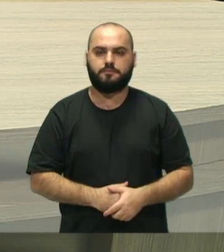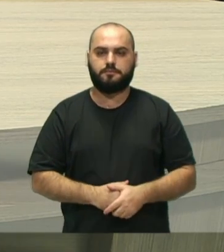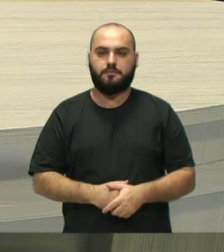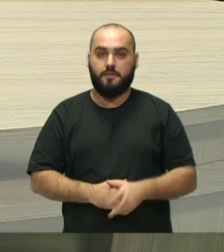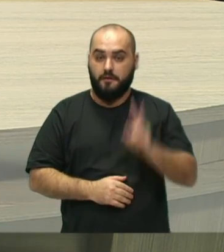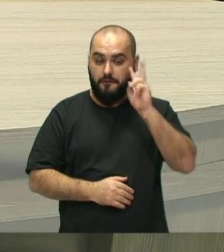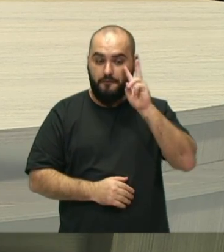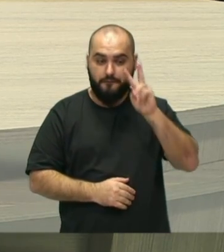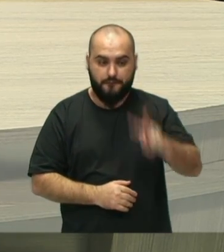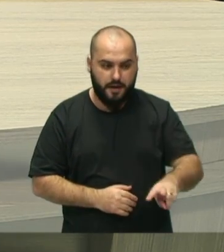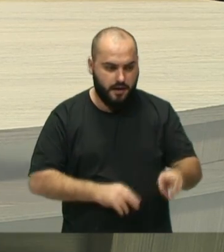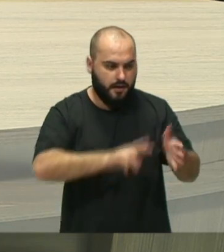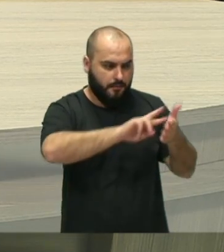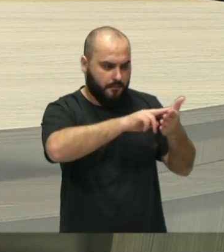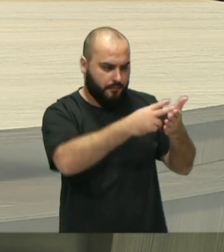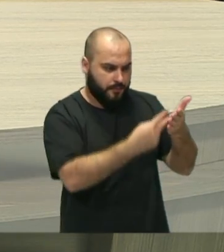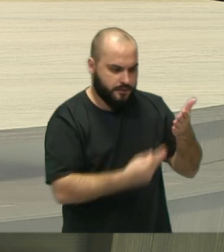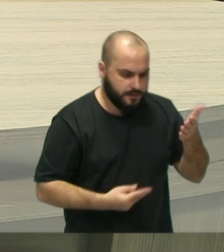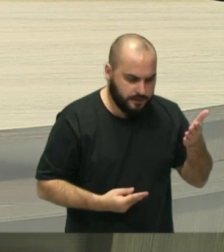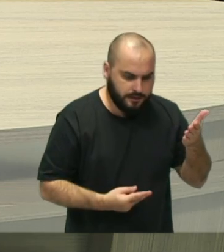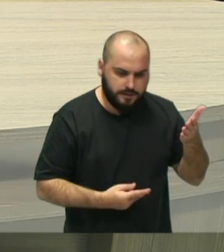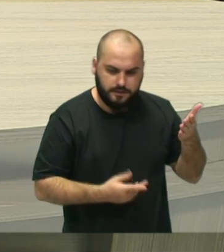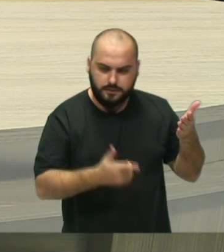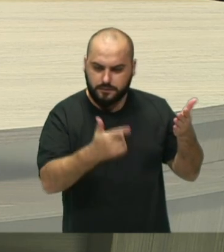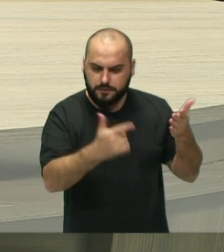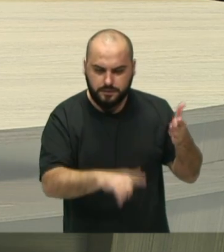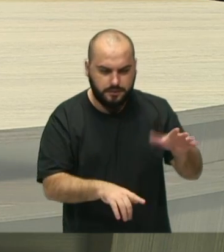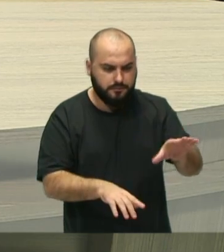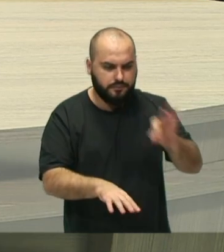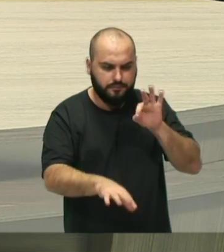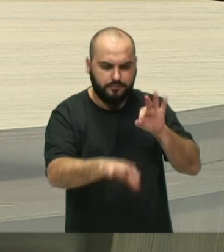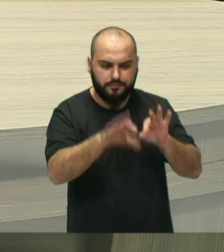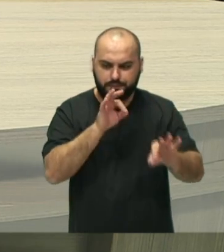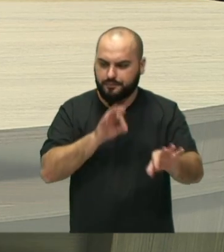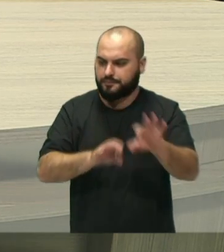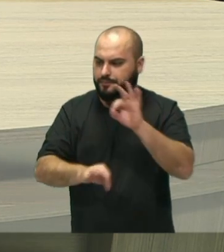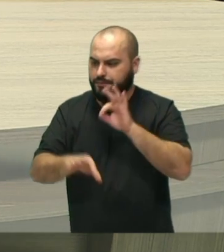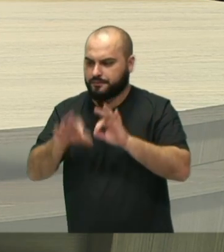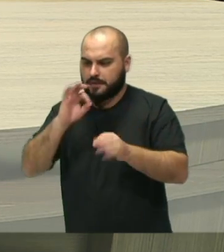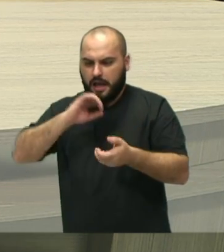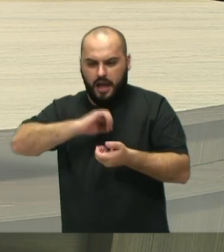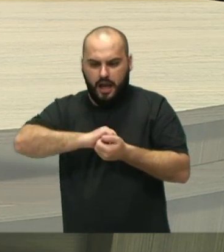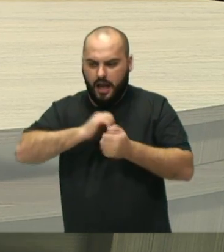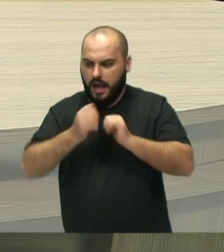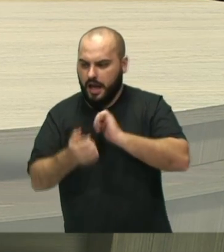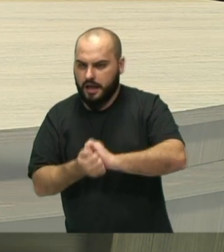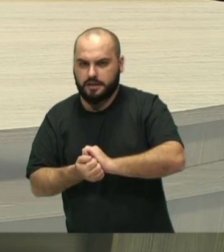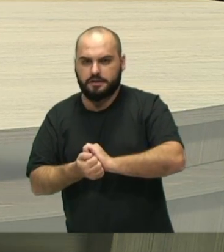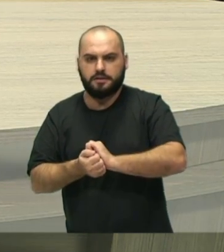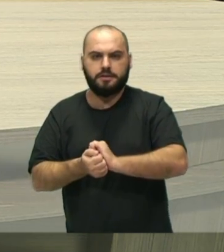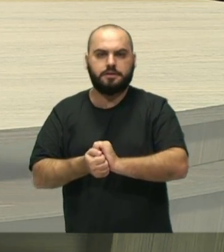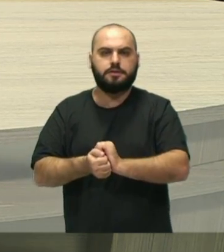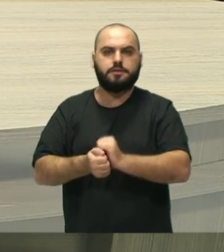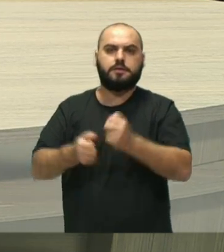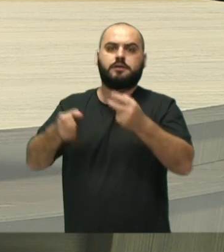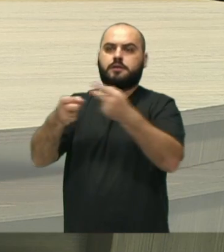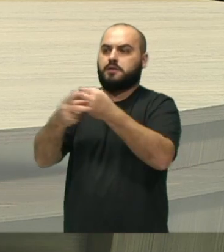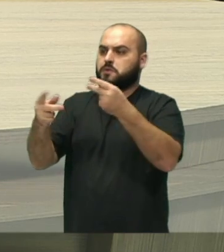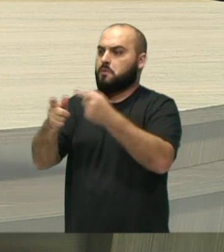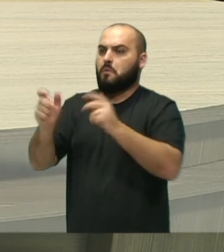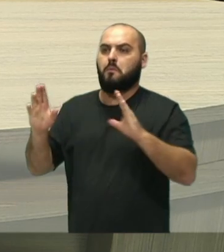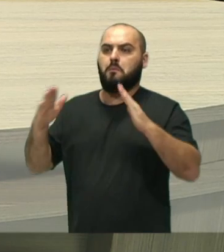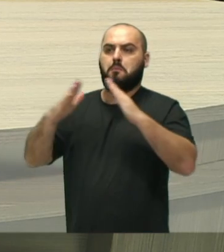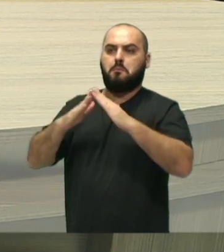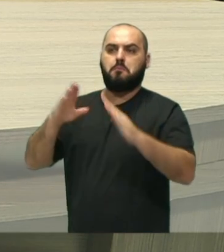Ver a poesia, o que dá para retirar de belo, de beleza e de arte das coisas em si,